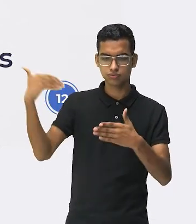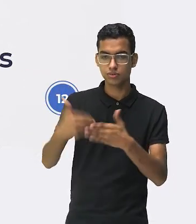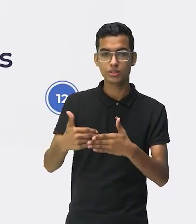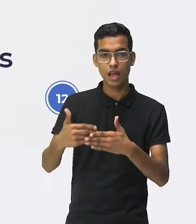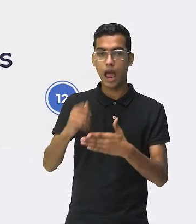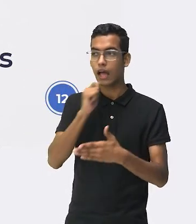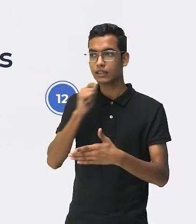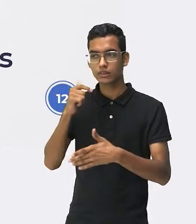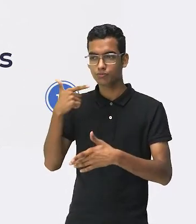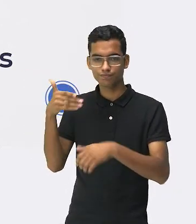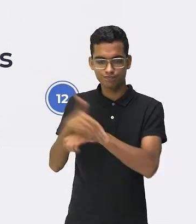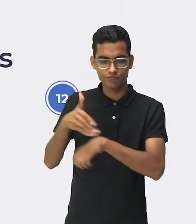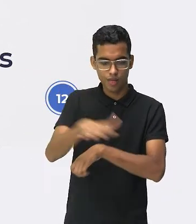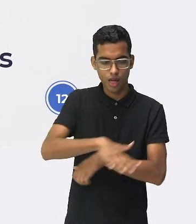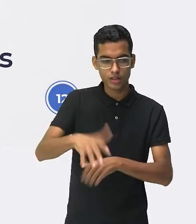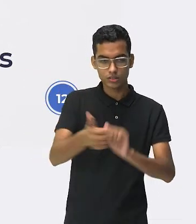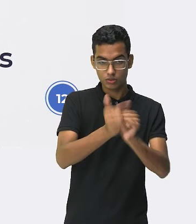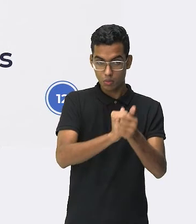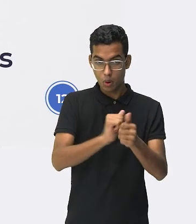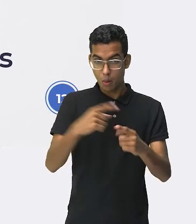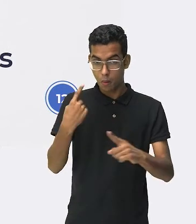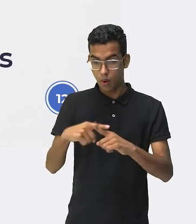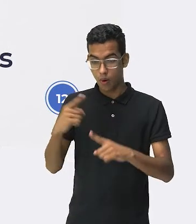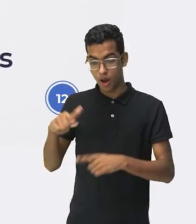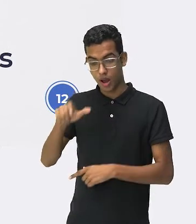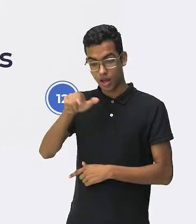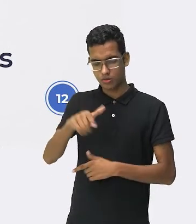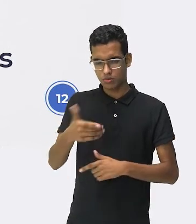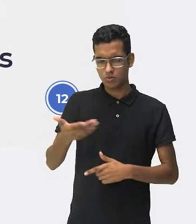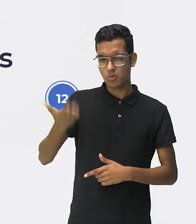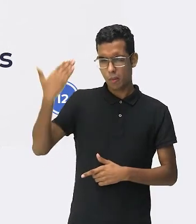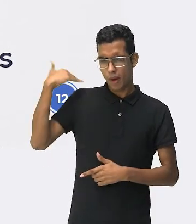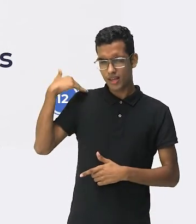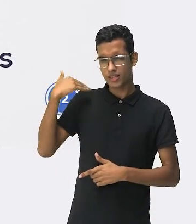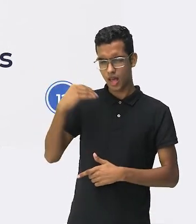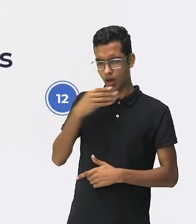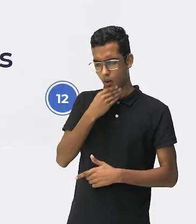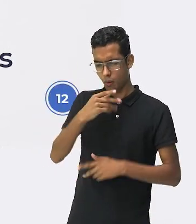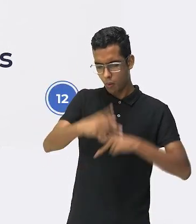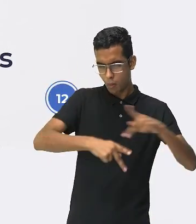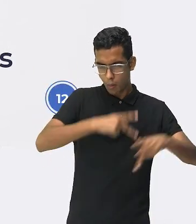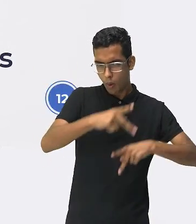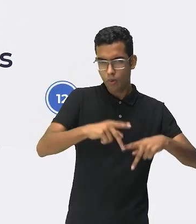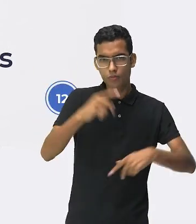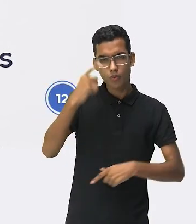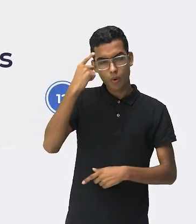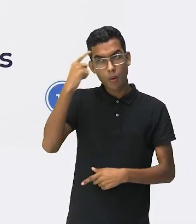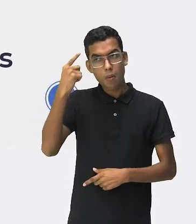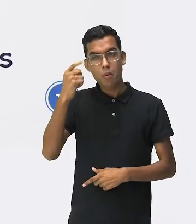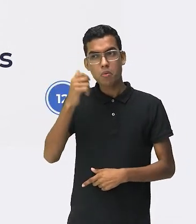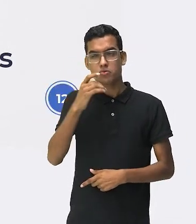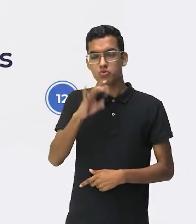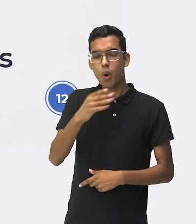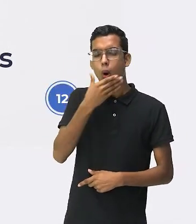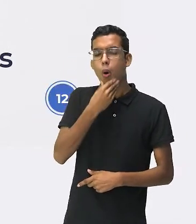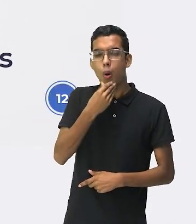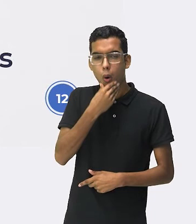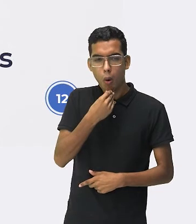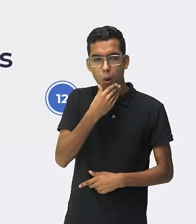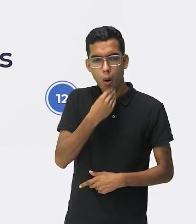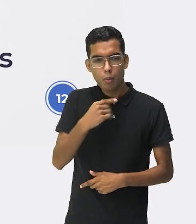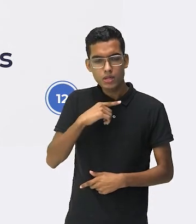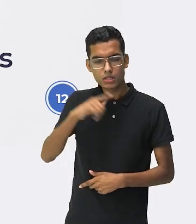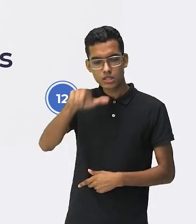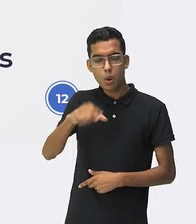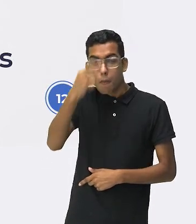na cabeça do povo daquela época, somente os homens tinham perfil para os esportes de